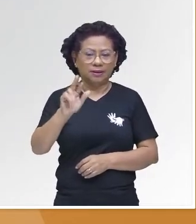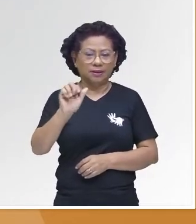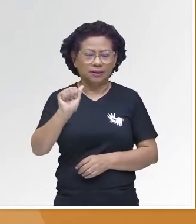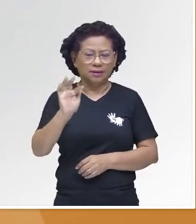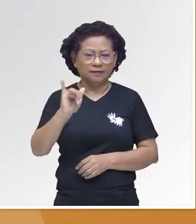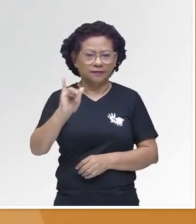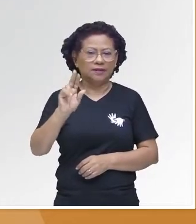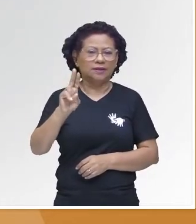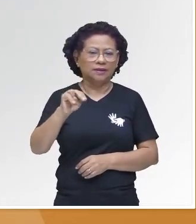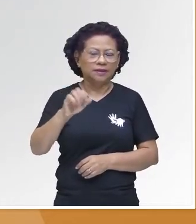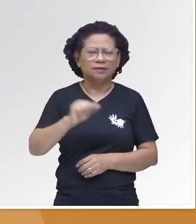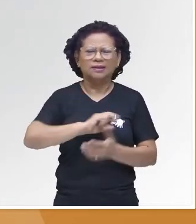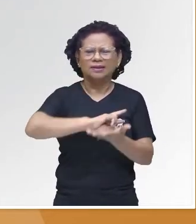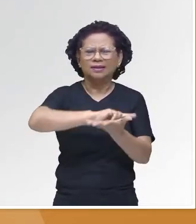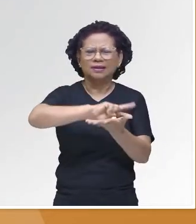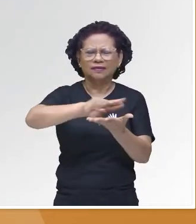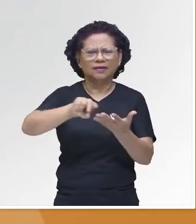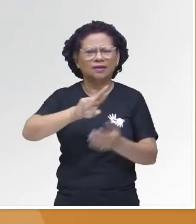exemplo. Agora,